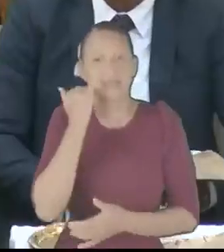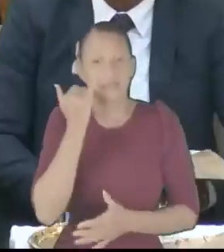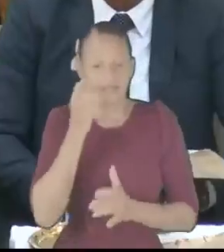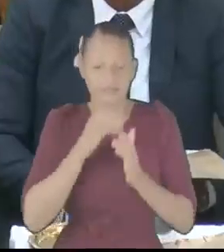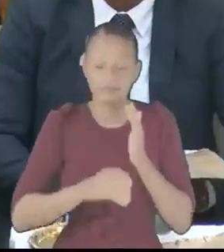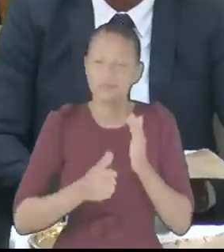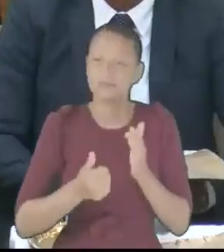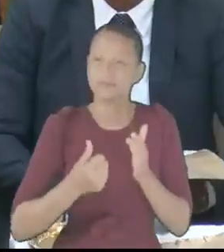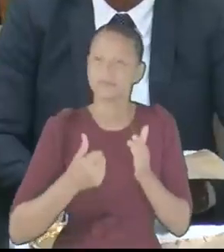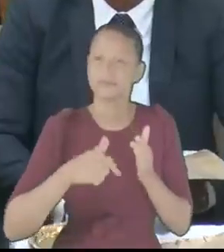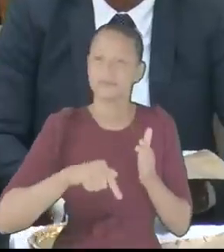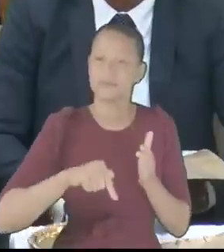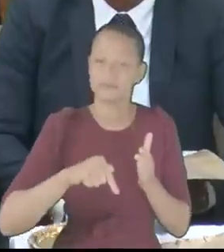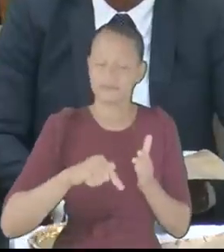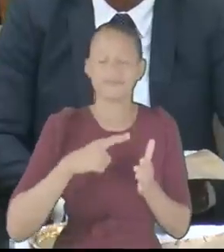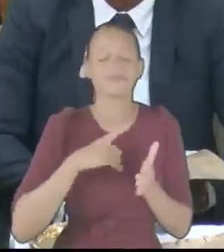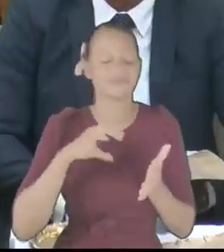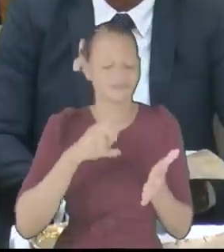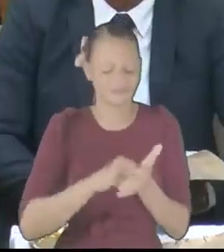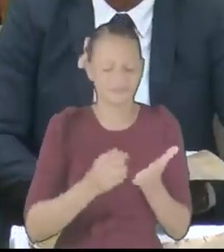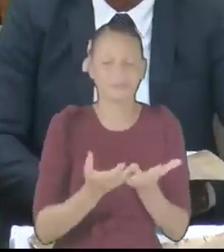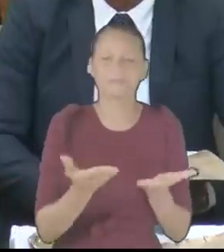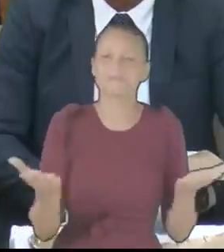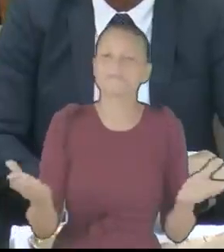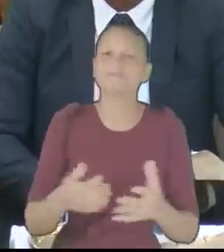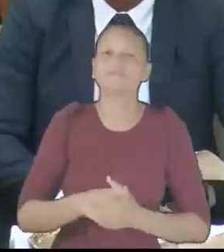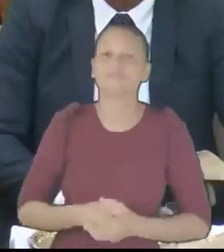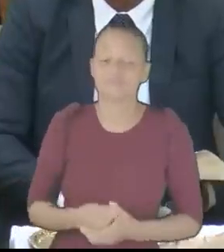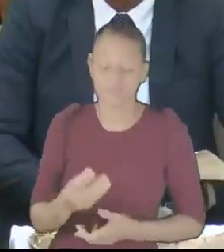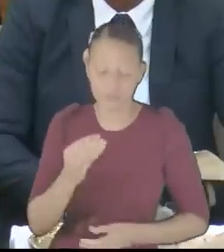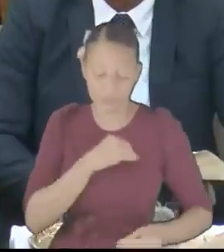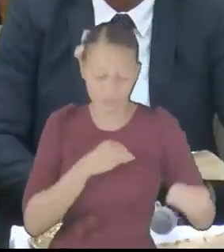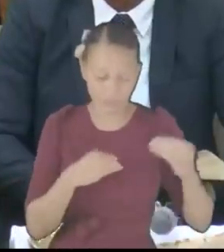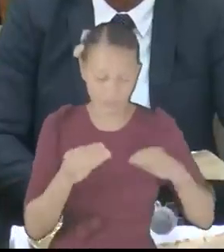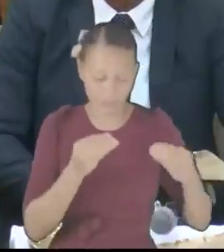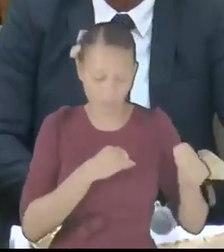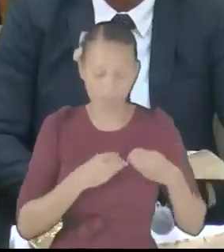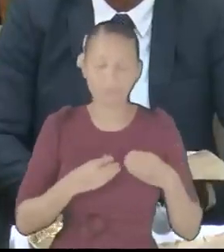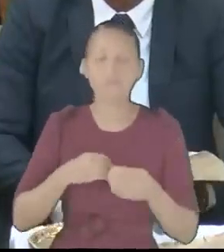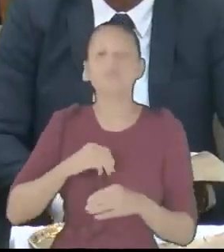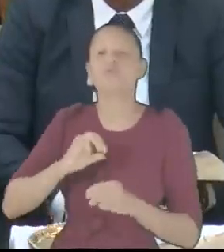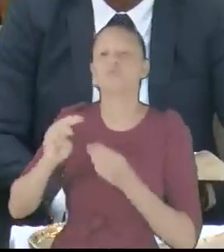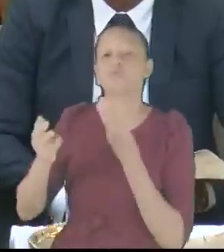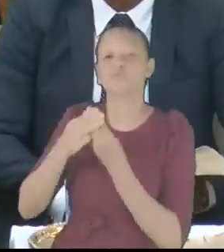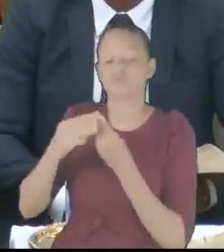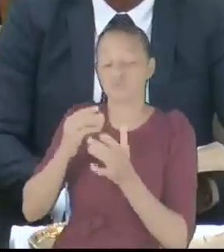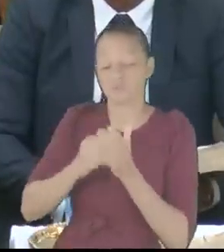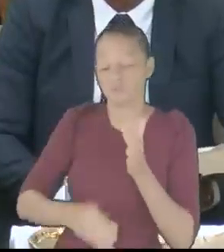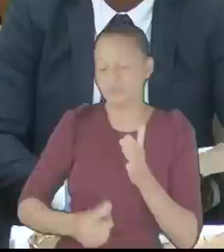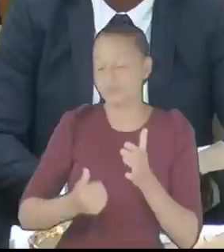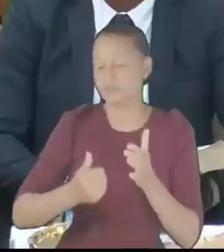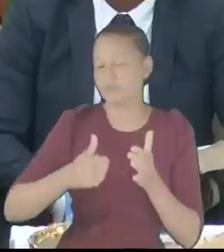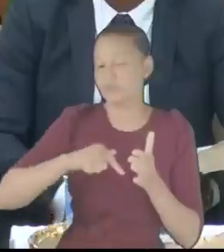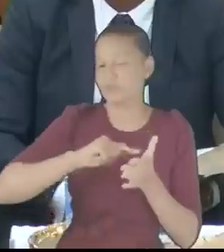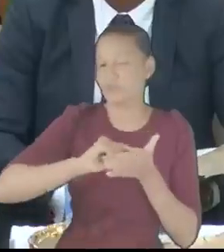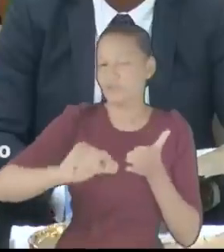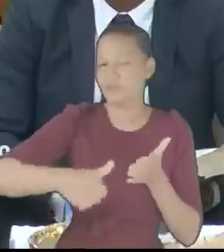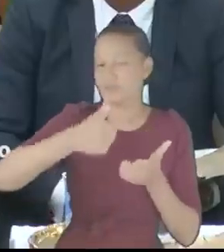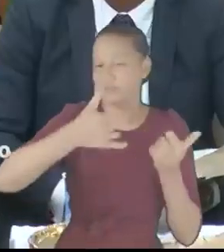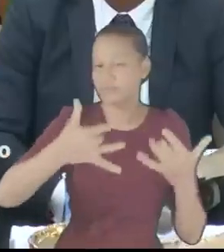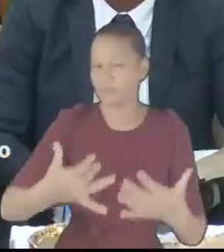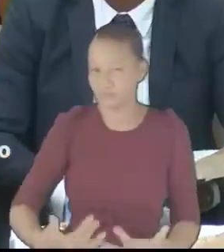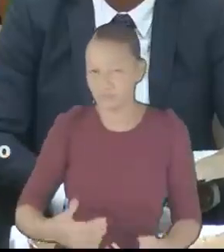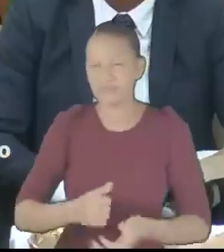capítulo 17, está escrito que o pecado de Judá, 17 primeiro, irmão, e essa